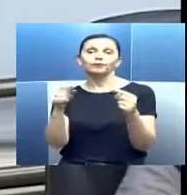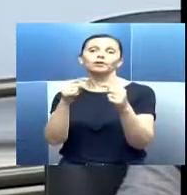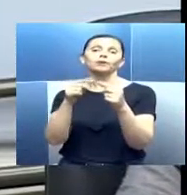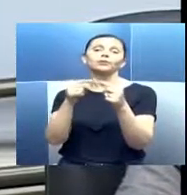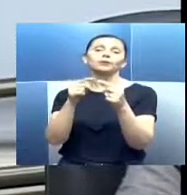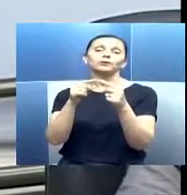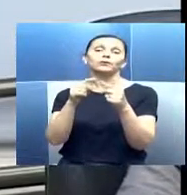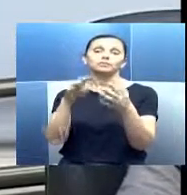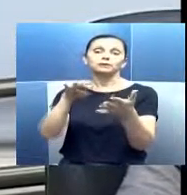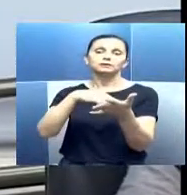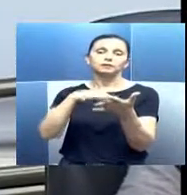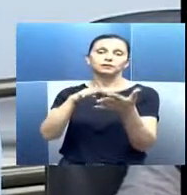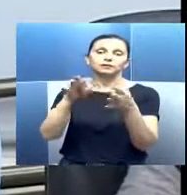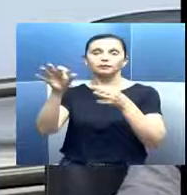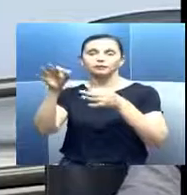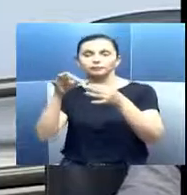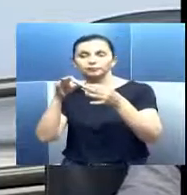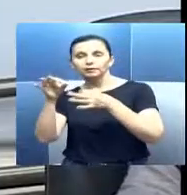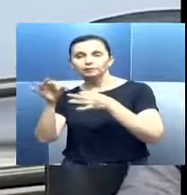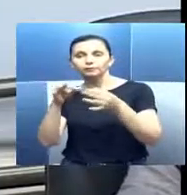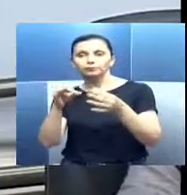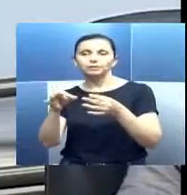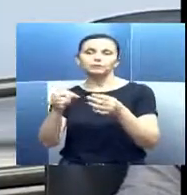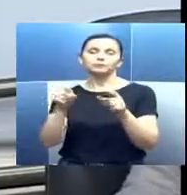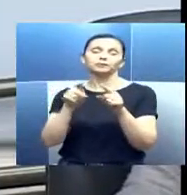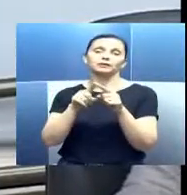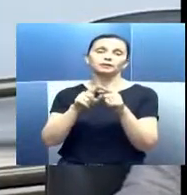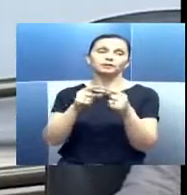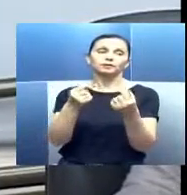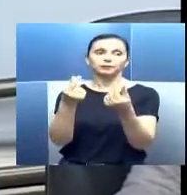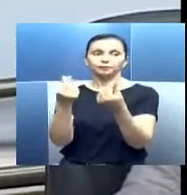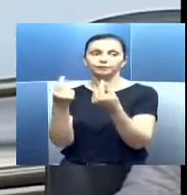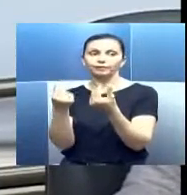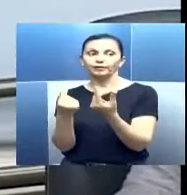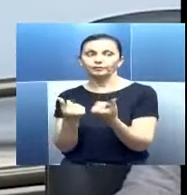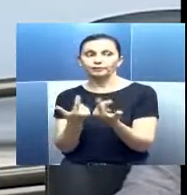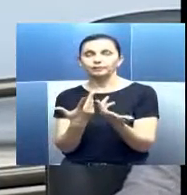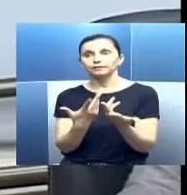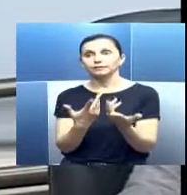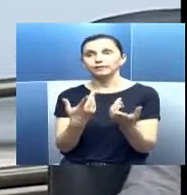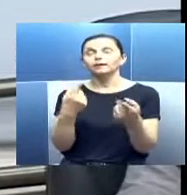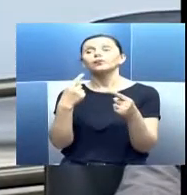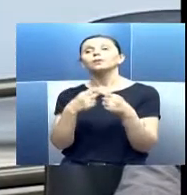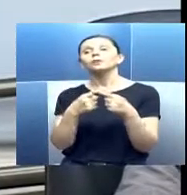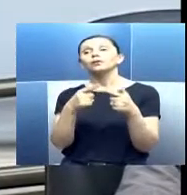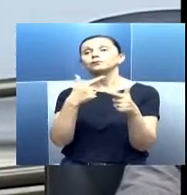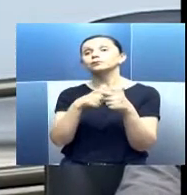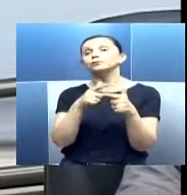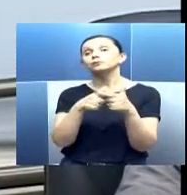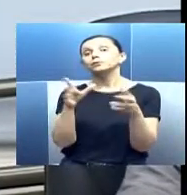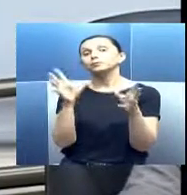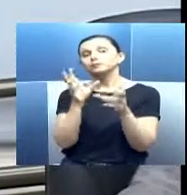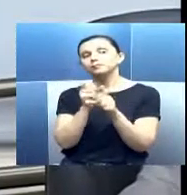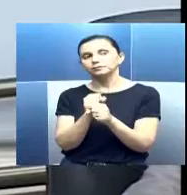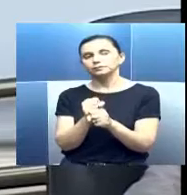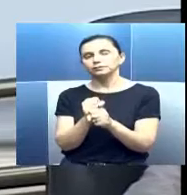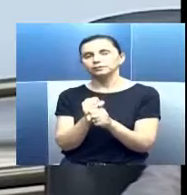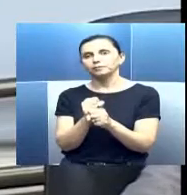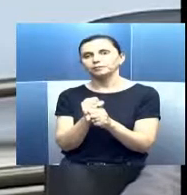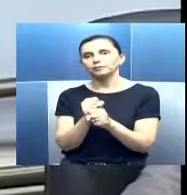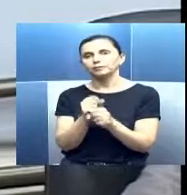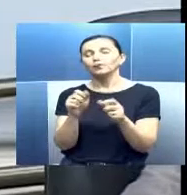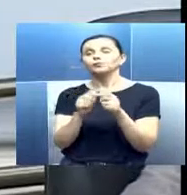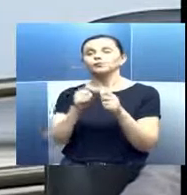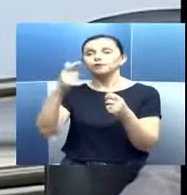planejamento quanto do da fazenda por causa do impacto orçamentário foi feito um outro